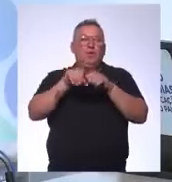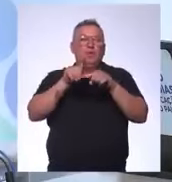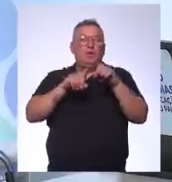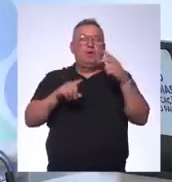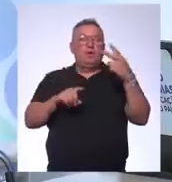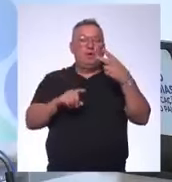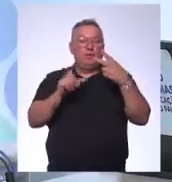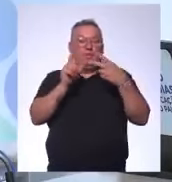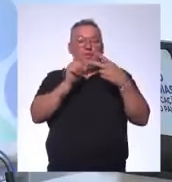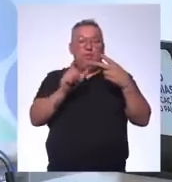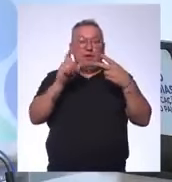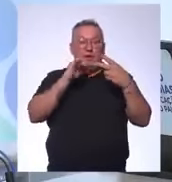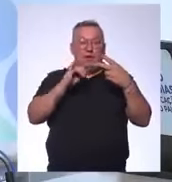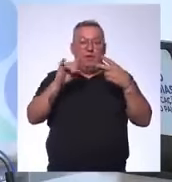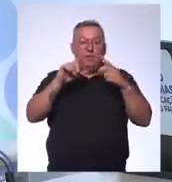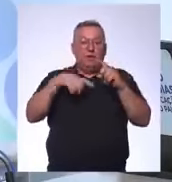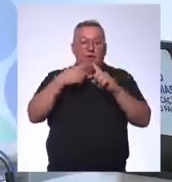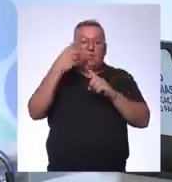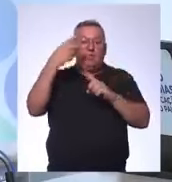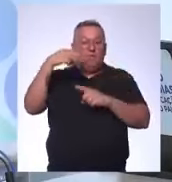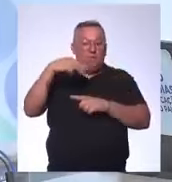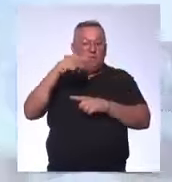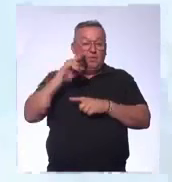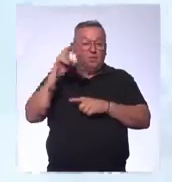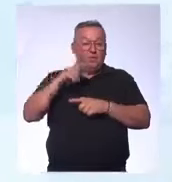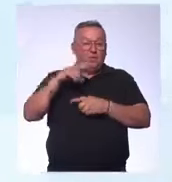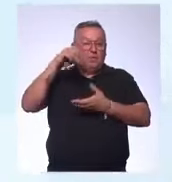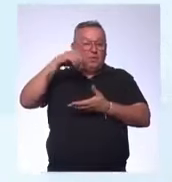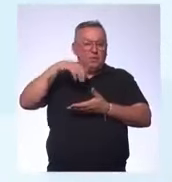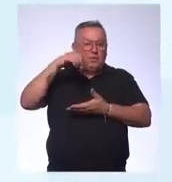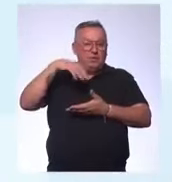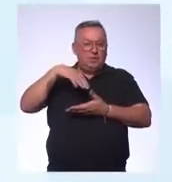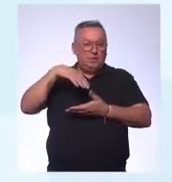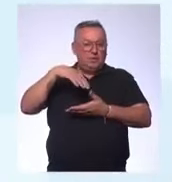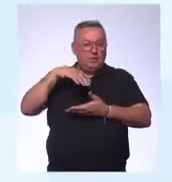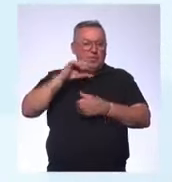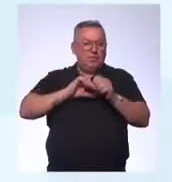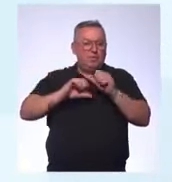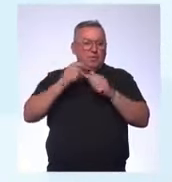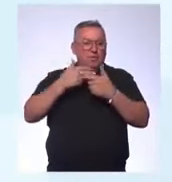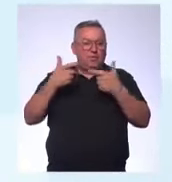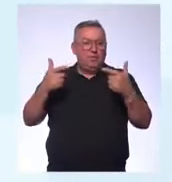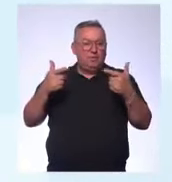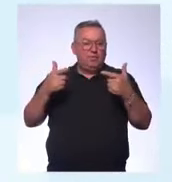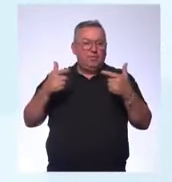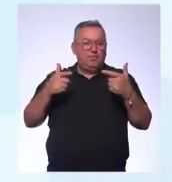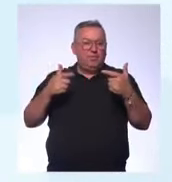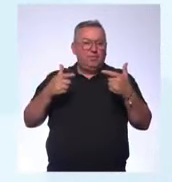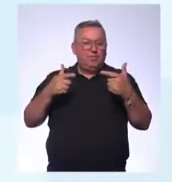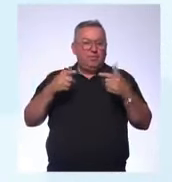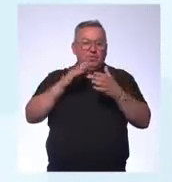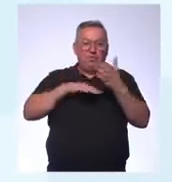segunda parte da notícia, mais 2 minutinhos para elas darem um print ou para elas tentarem modificar alguma coisa. Elas, eles, todos vocês.